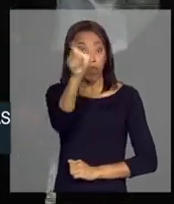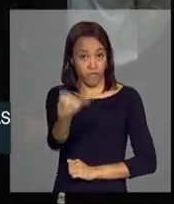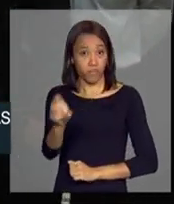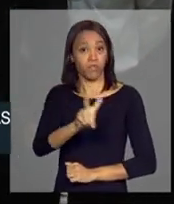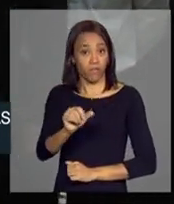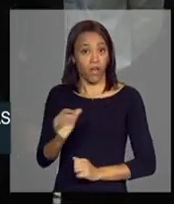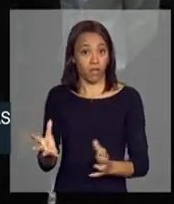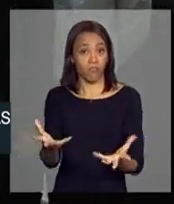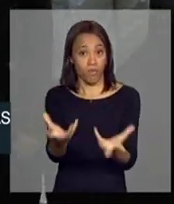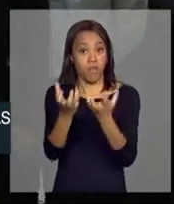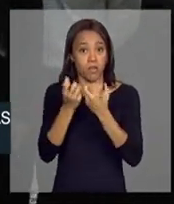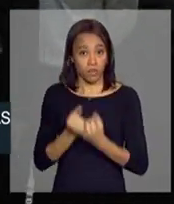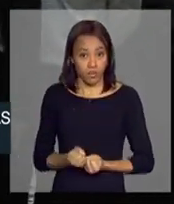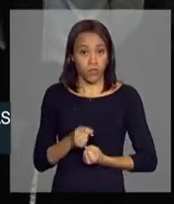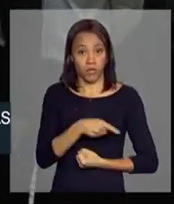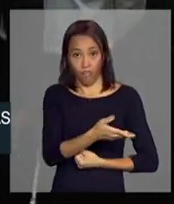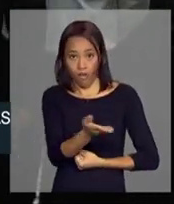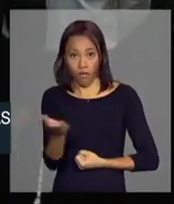receber os equipamentos